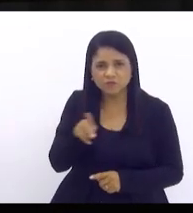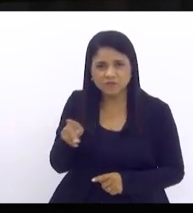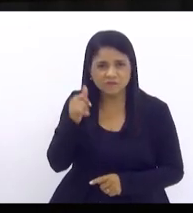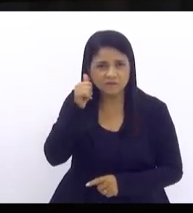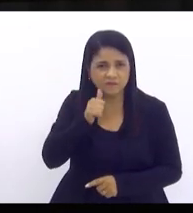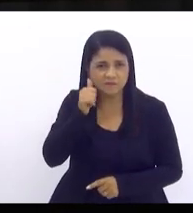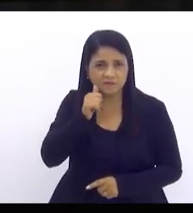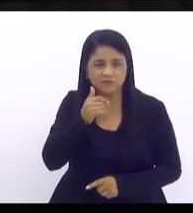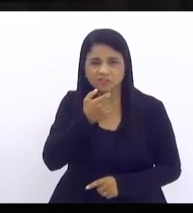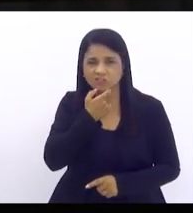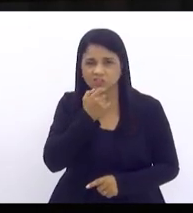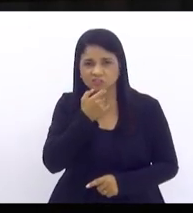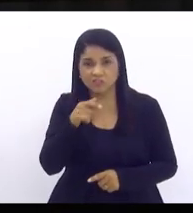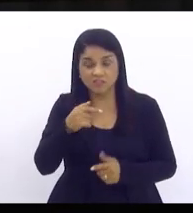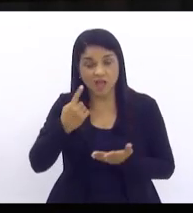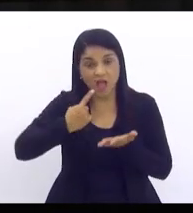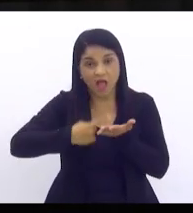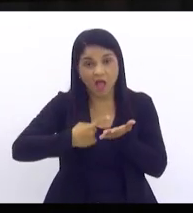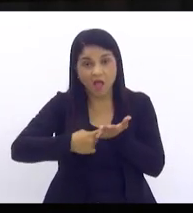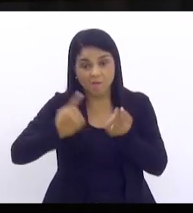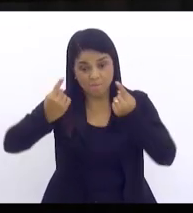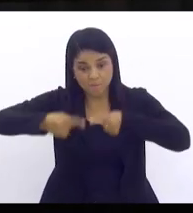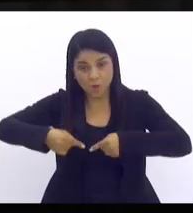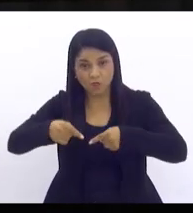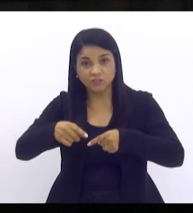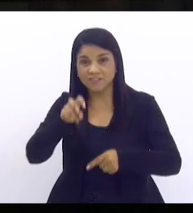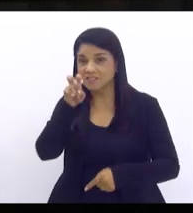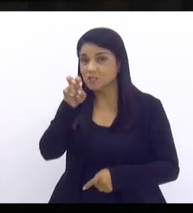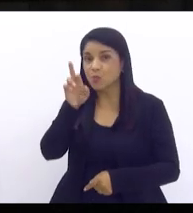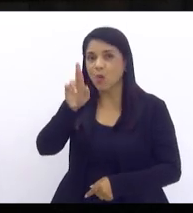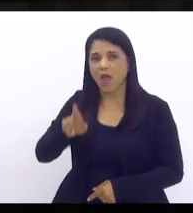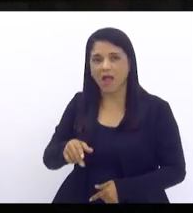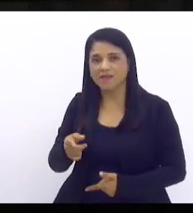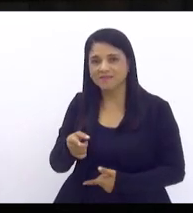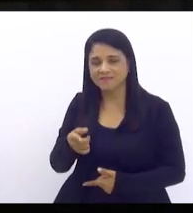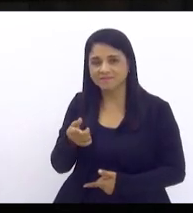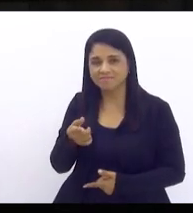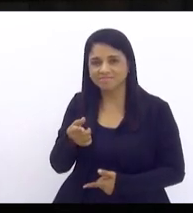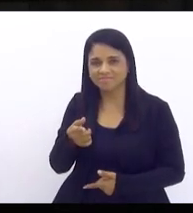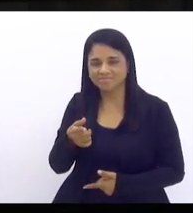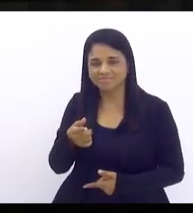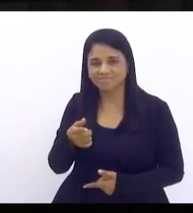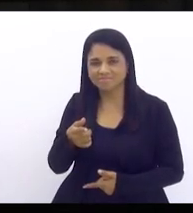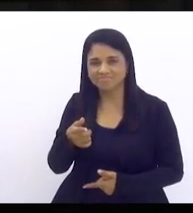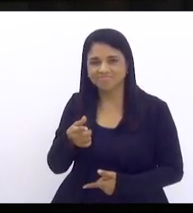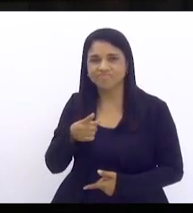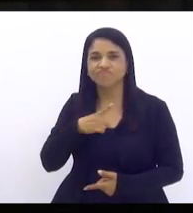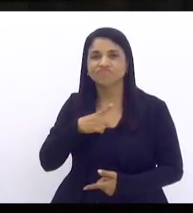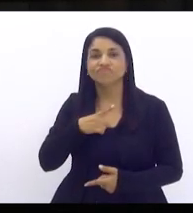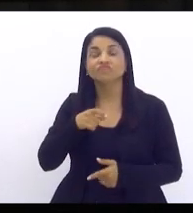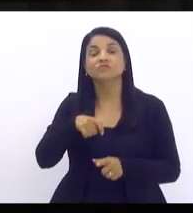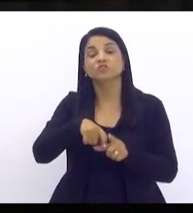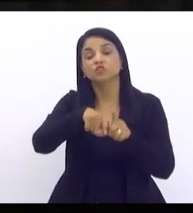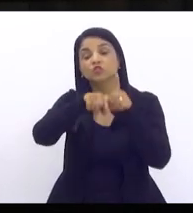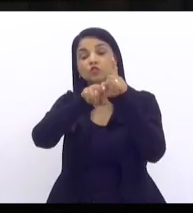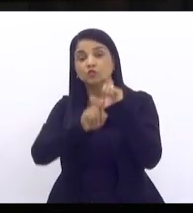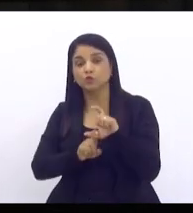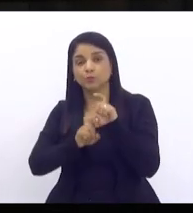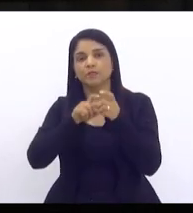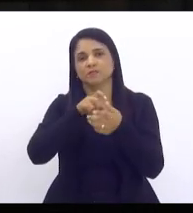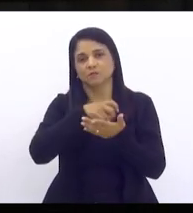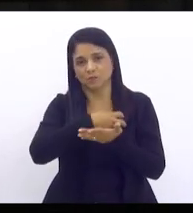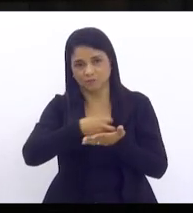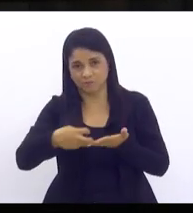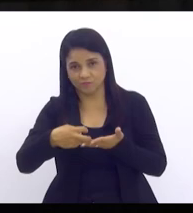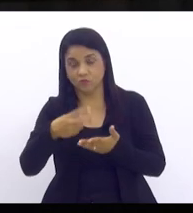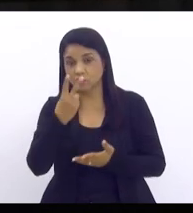Estudantes fizeram uma aposta valendo R$5 e, como consequência, tiveram a suspensão por 2 dias e